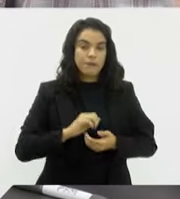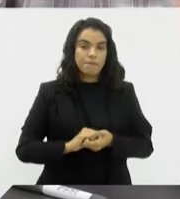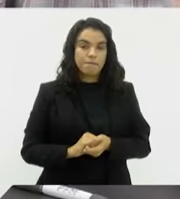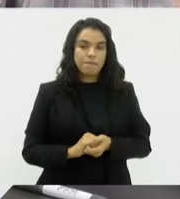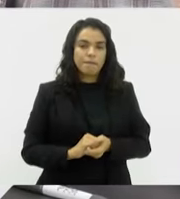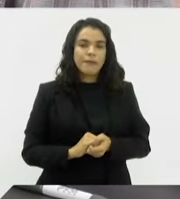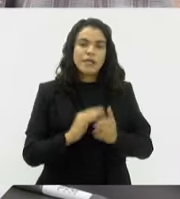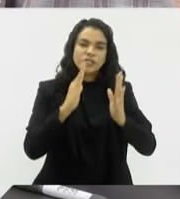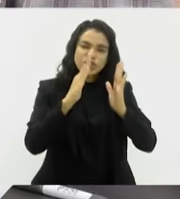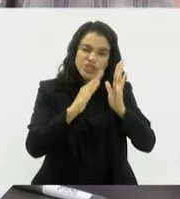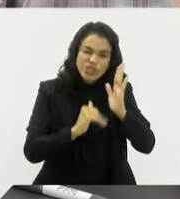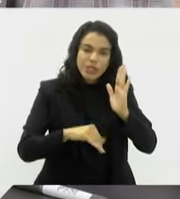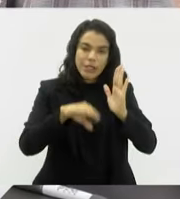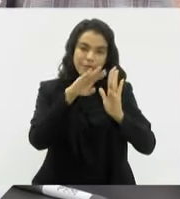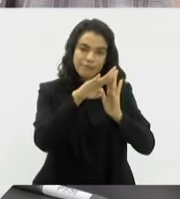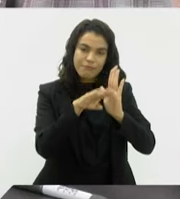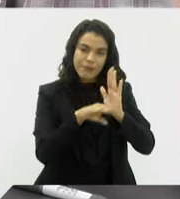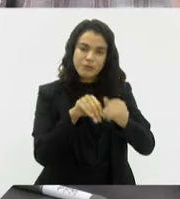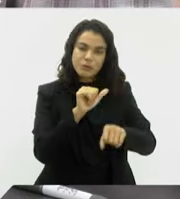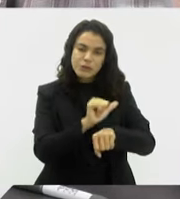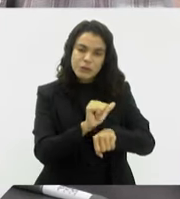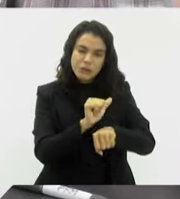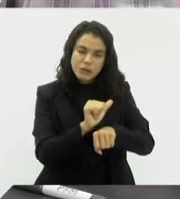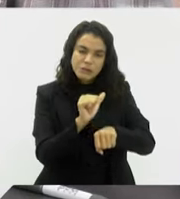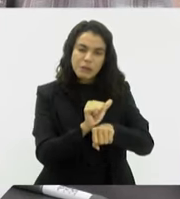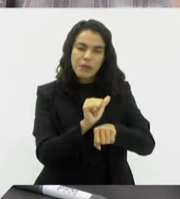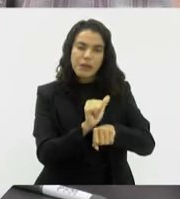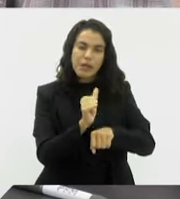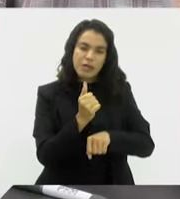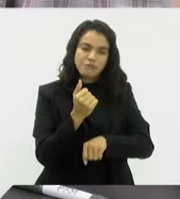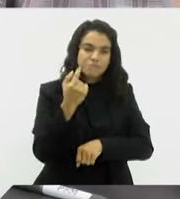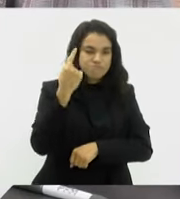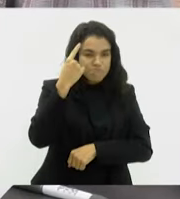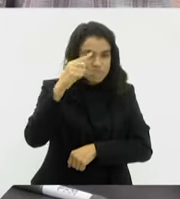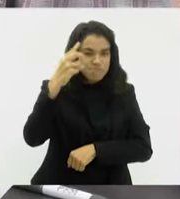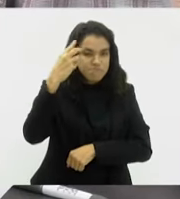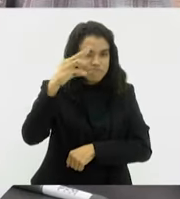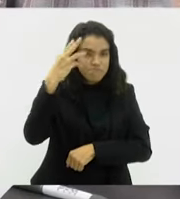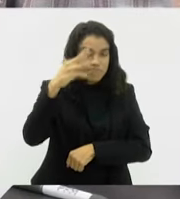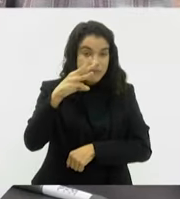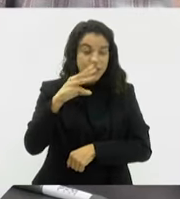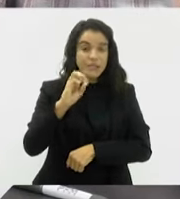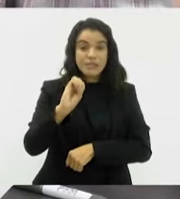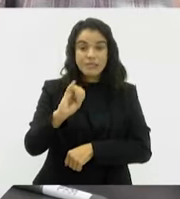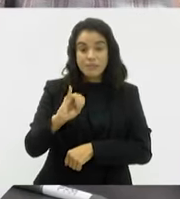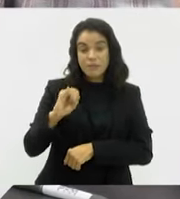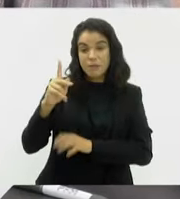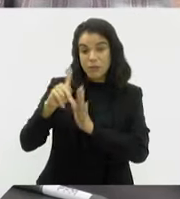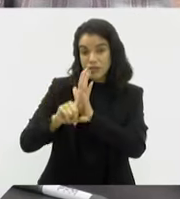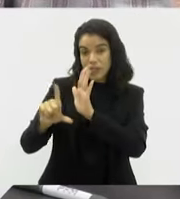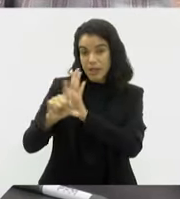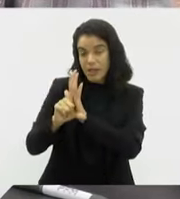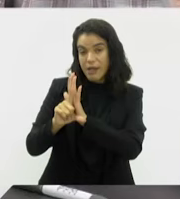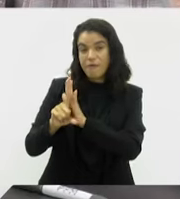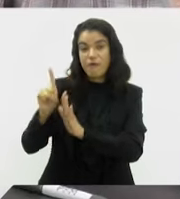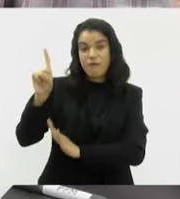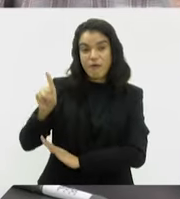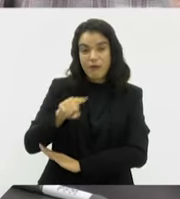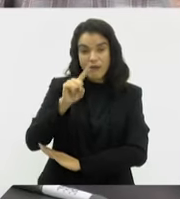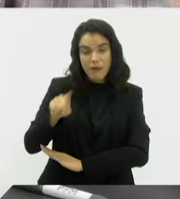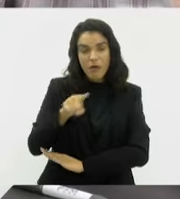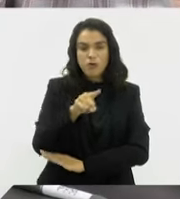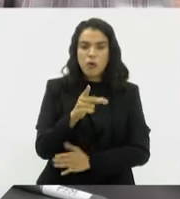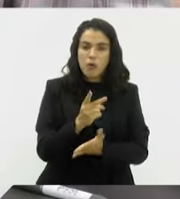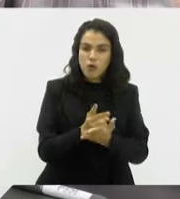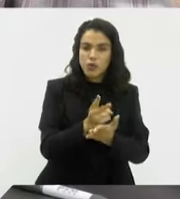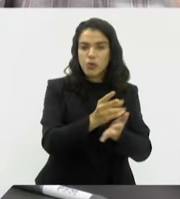tirar de pauta e aguardar alguns dias, poucos dias. Se o projeto, por exemplo, for vetado, de Vossa Excelência pode tramitar